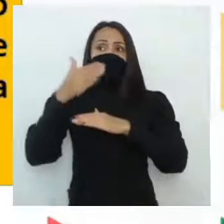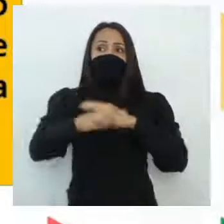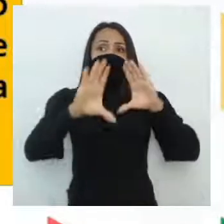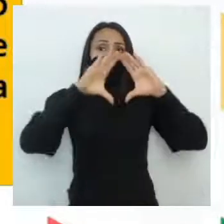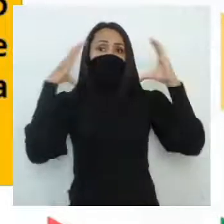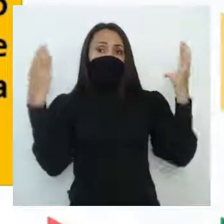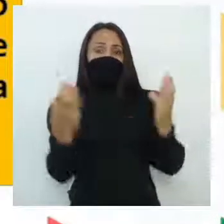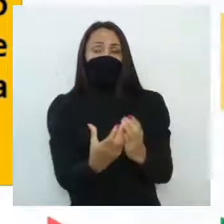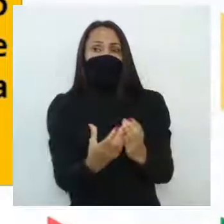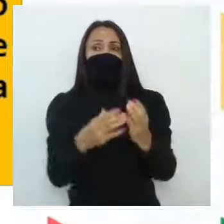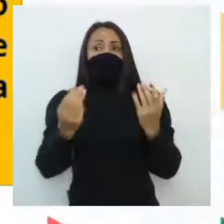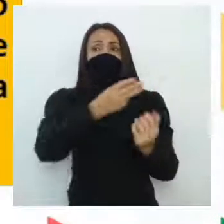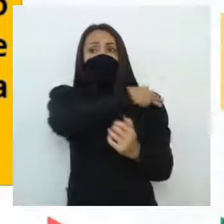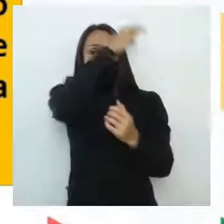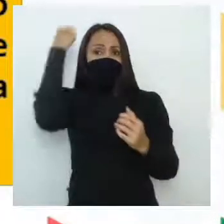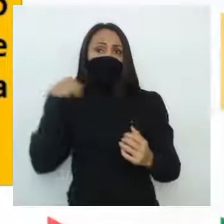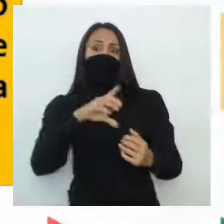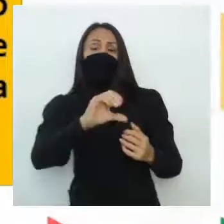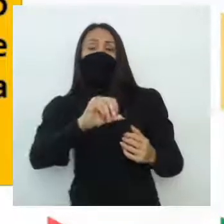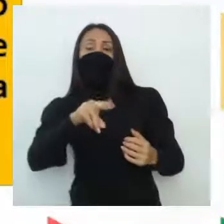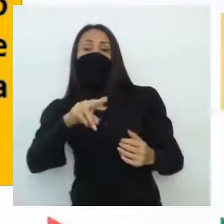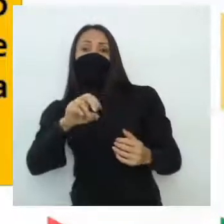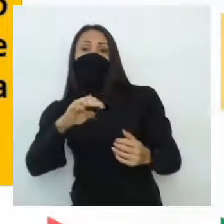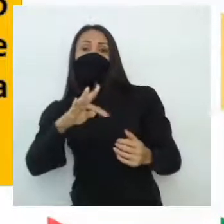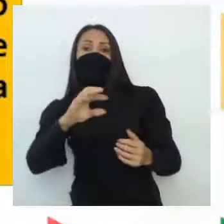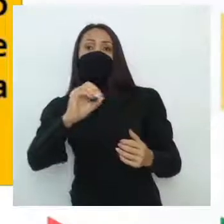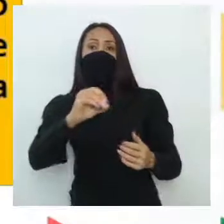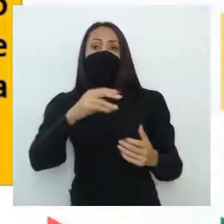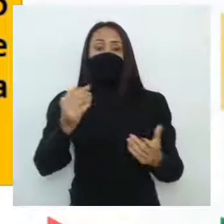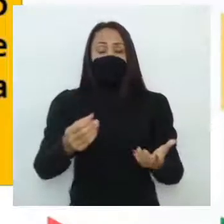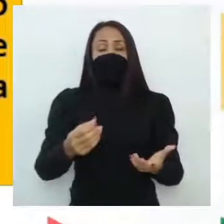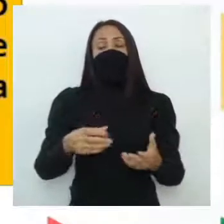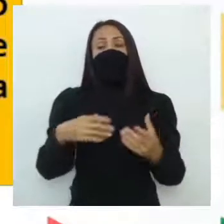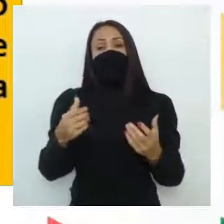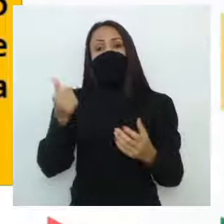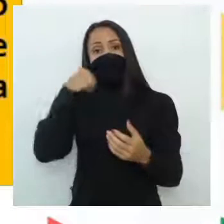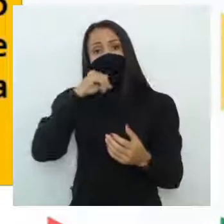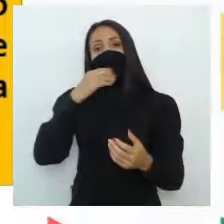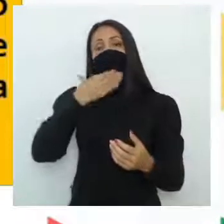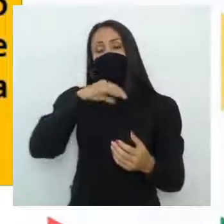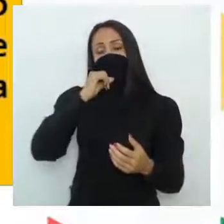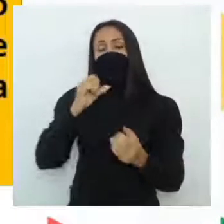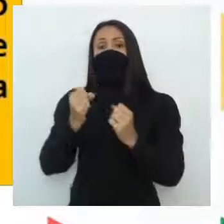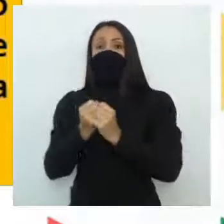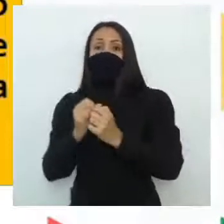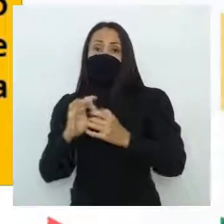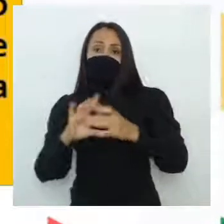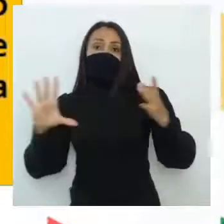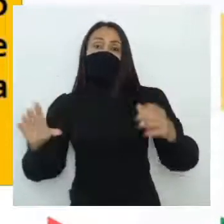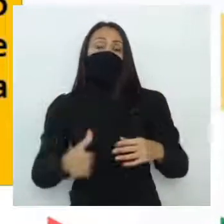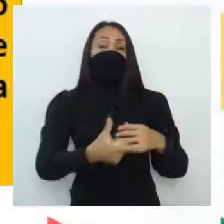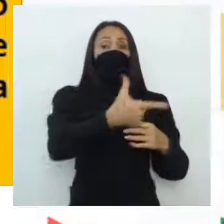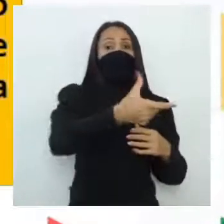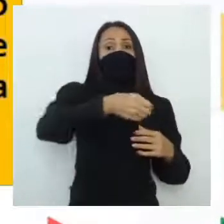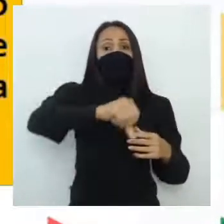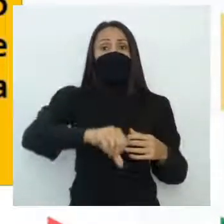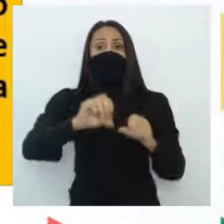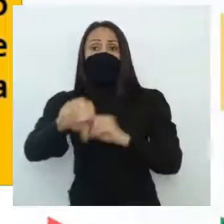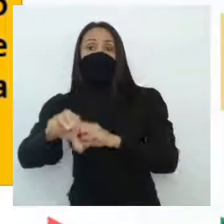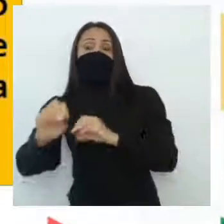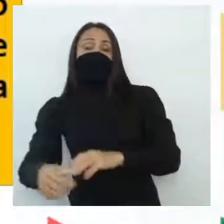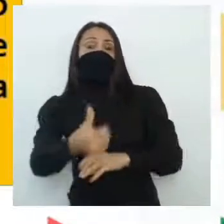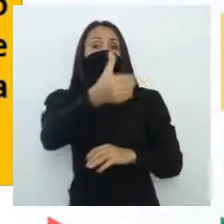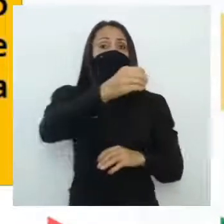Nossa Senhora de Loreto com o consentimento dos pais. No dia 29 de setembro de